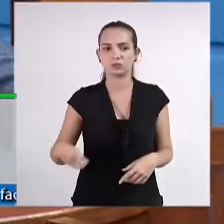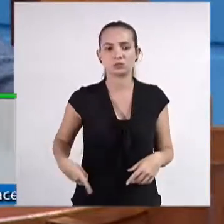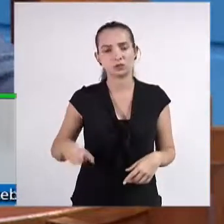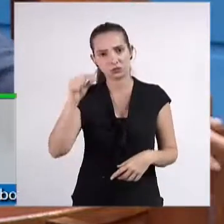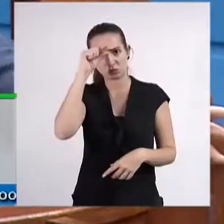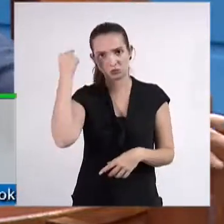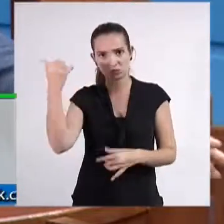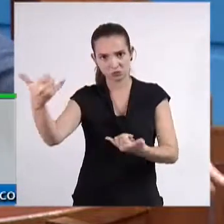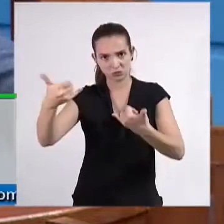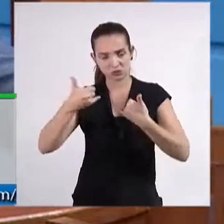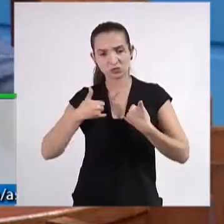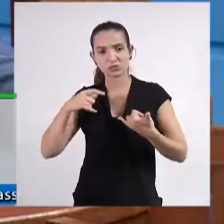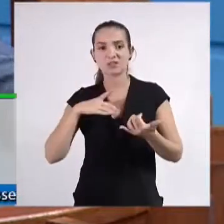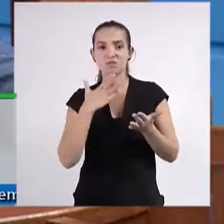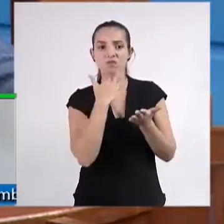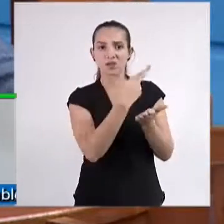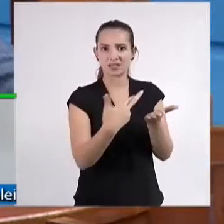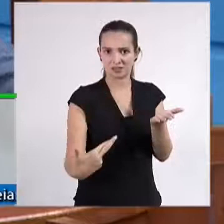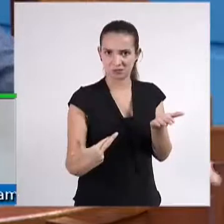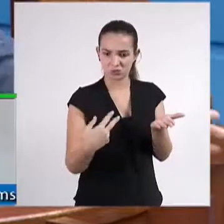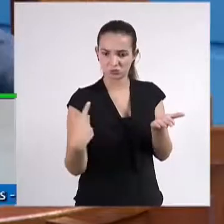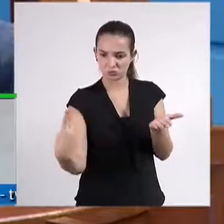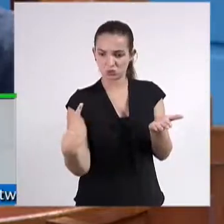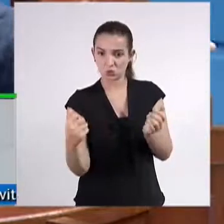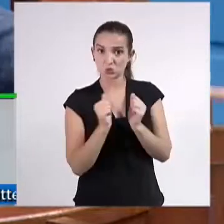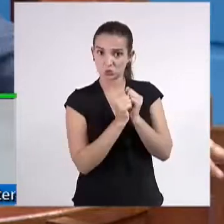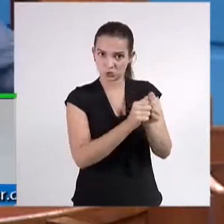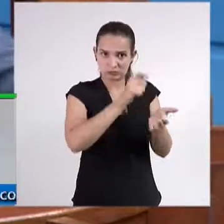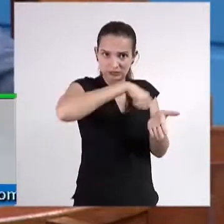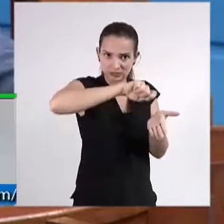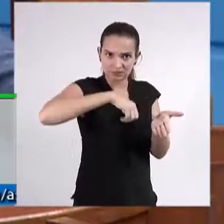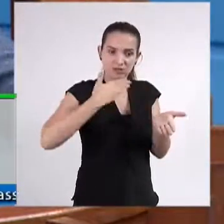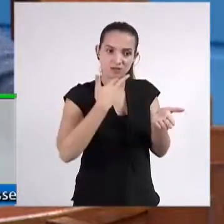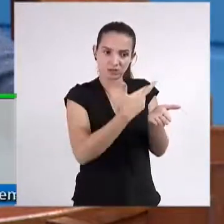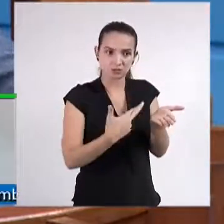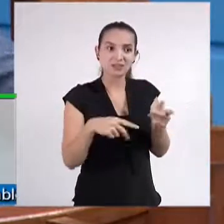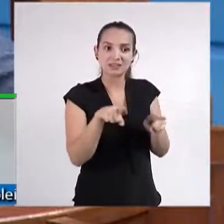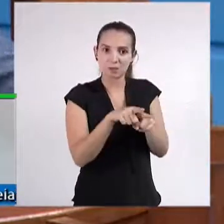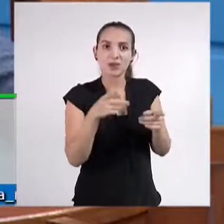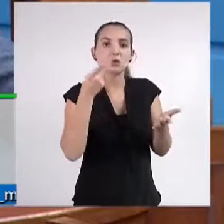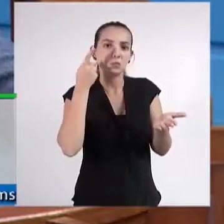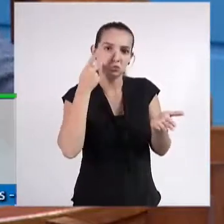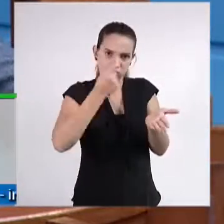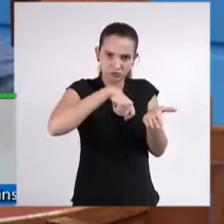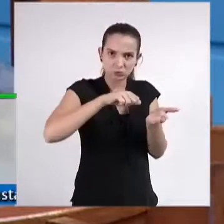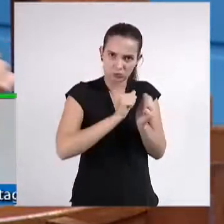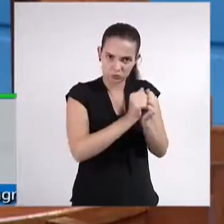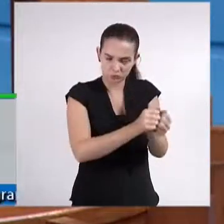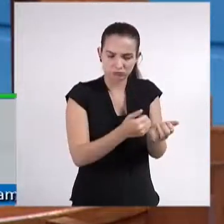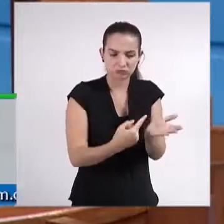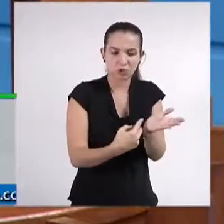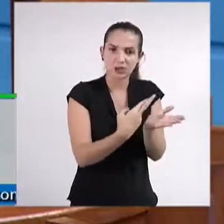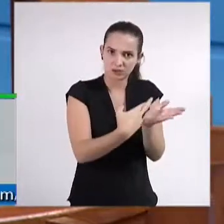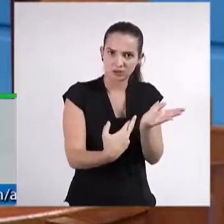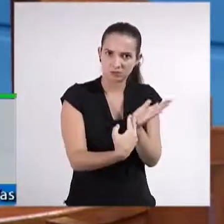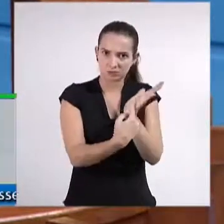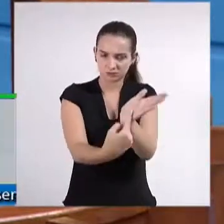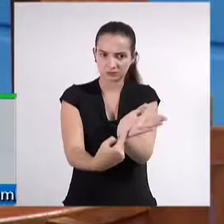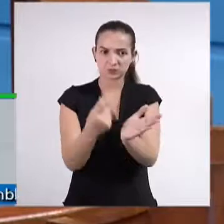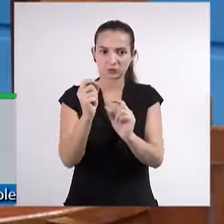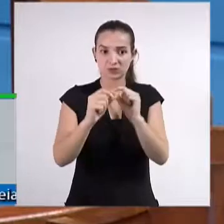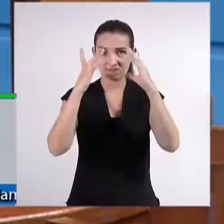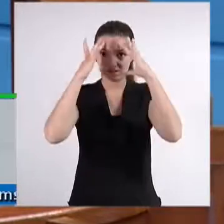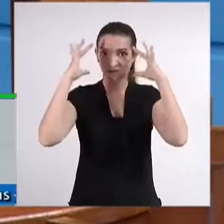requerimento que apresentamos conjuntamente, ele, eu, o deputado Pedro Kemp, a respeito de se